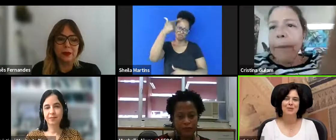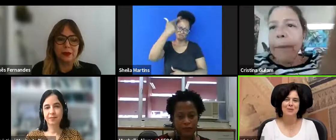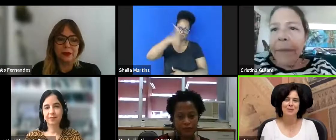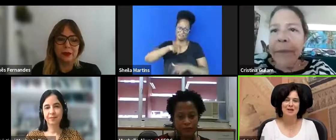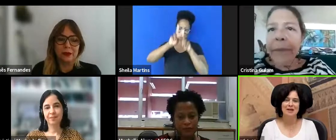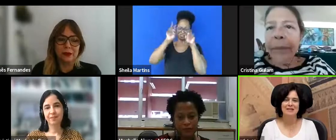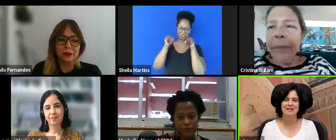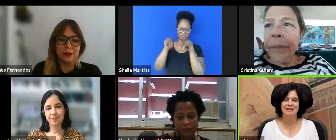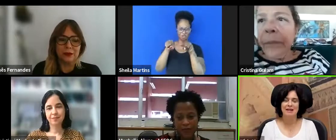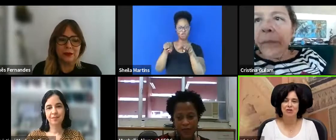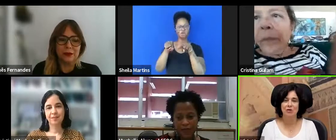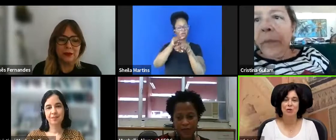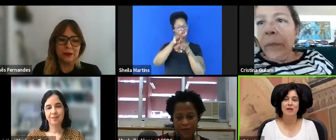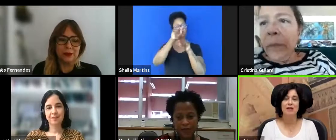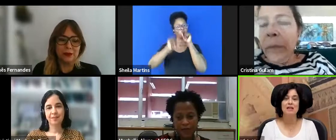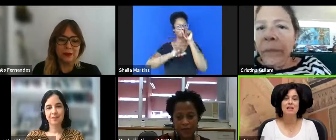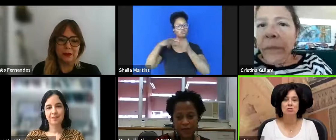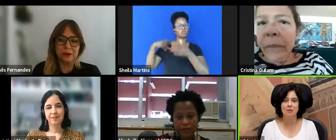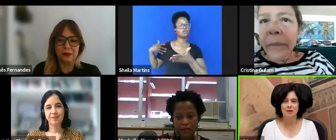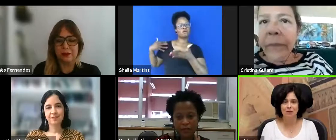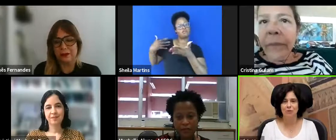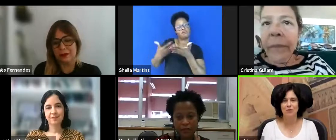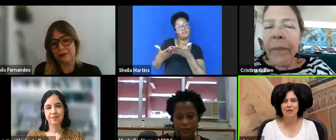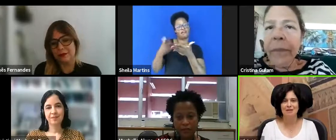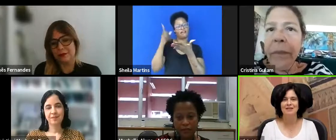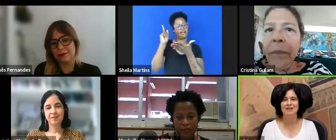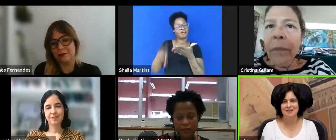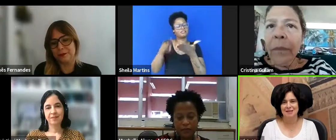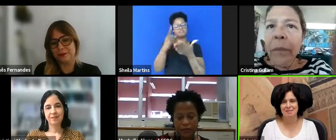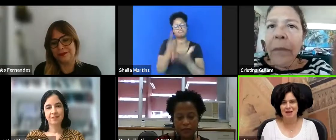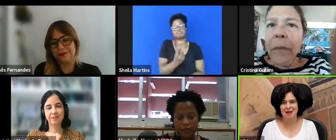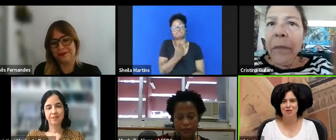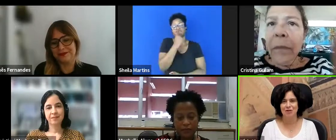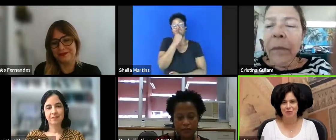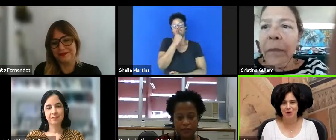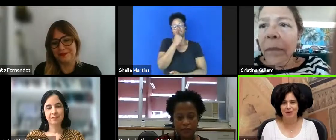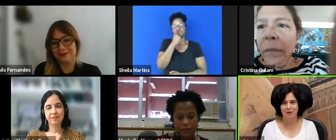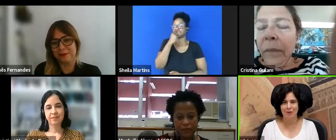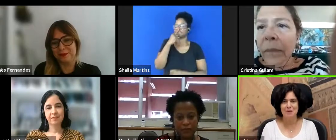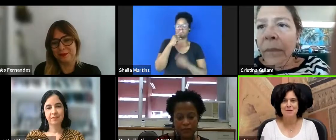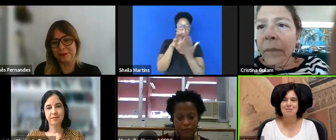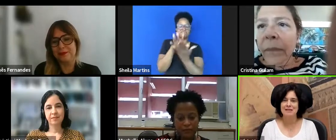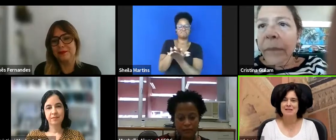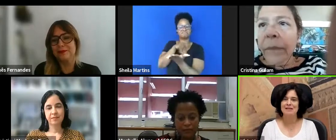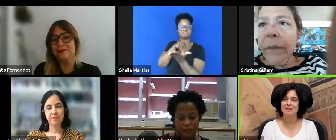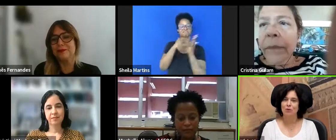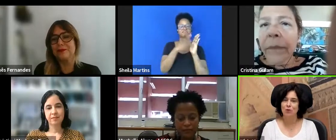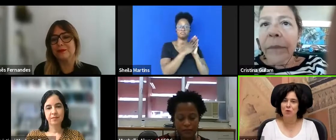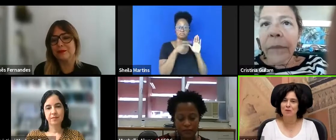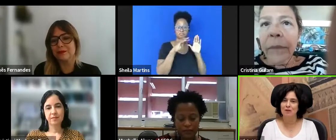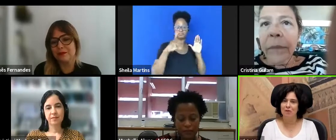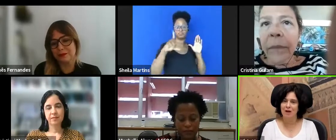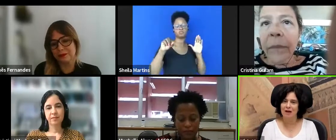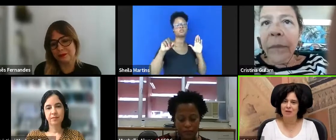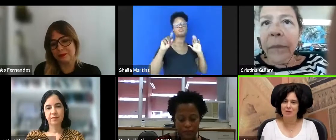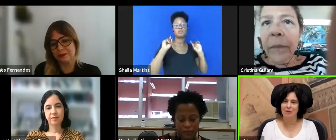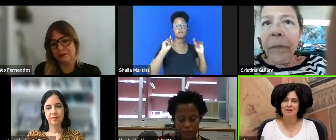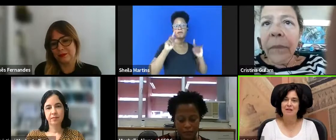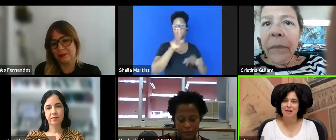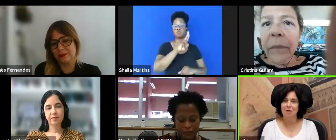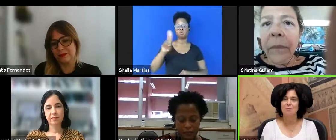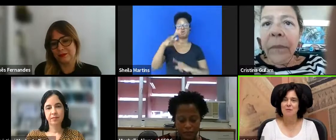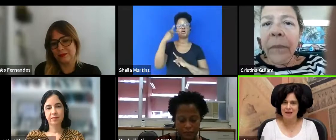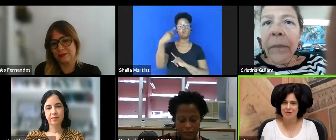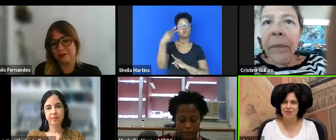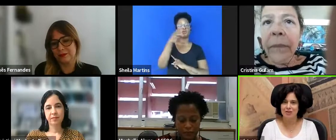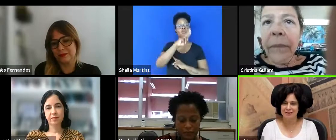né, sobre essa trajetória inspiradora e exemplar de Eduardo. Mas em seu nome, Eduardo,